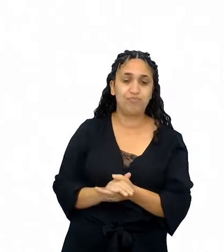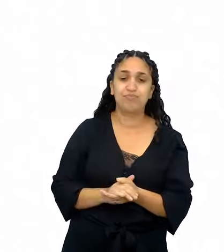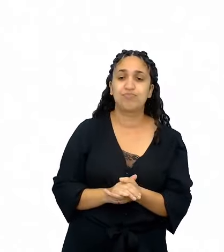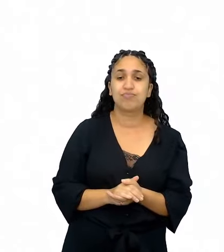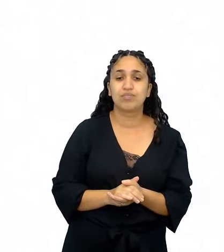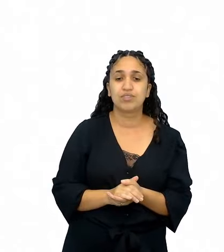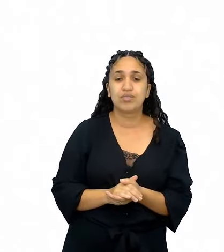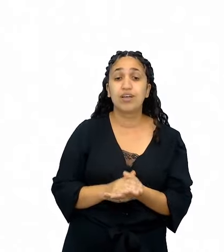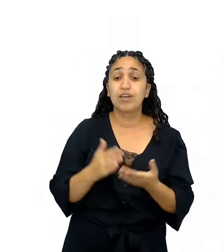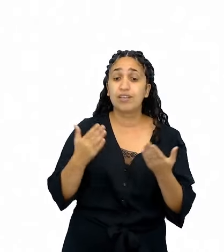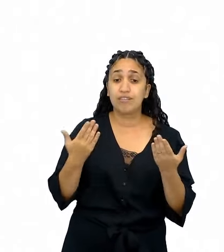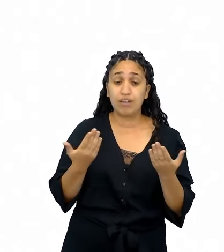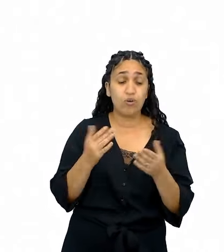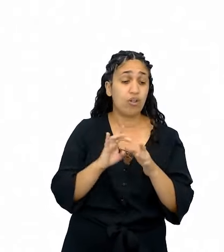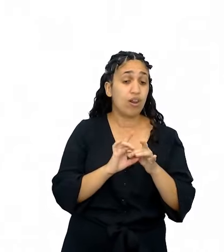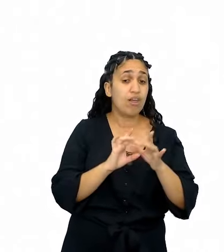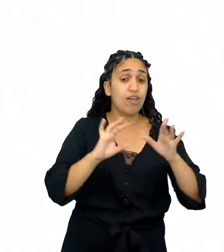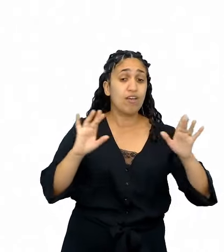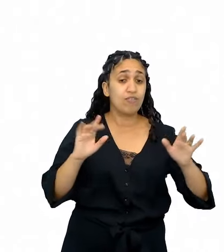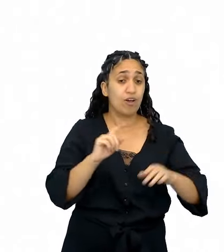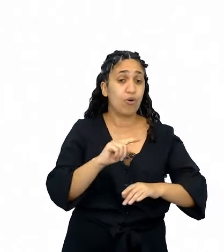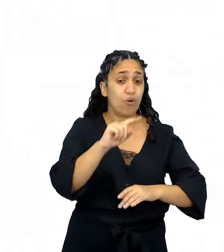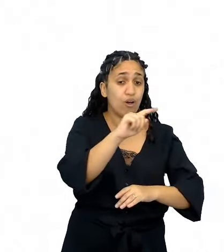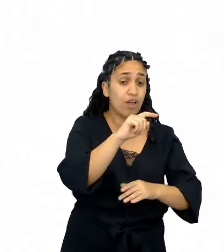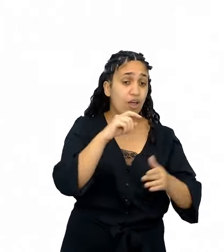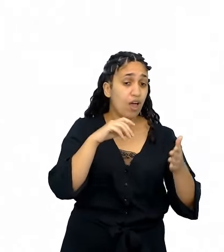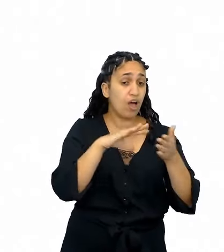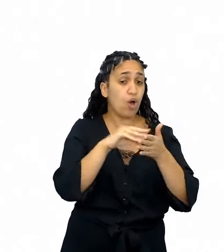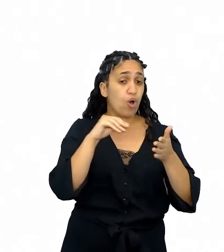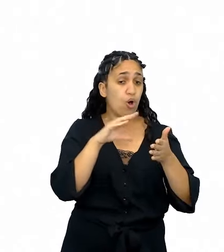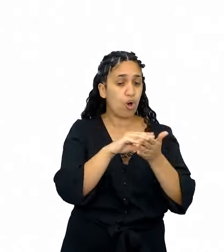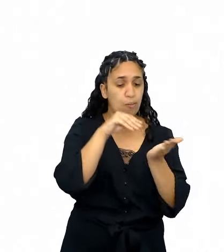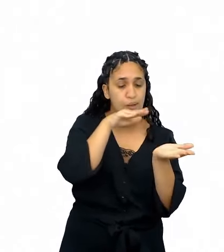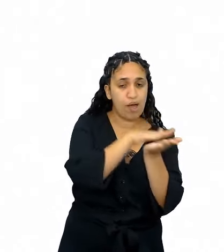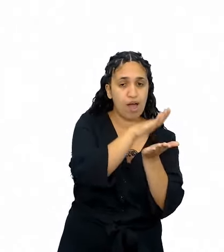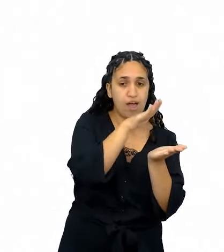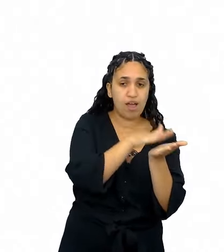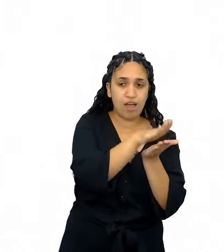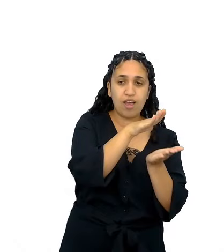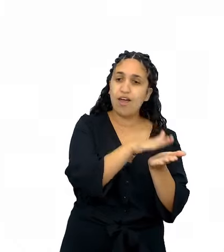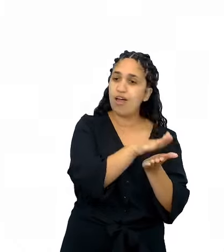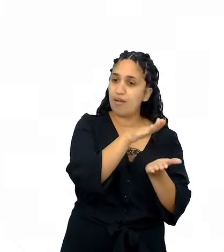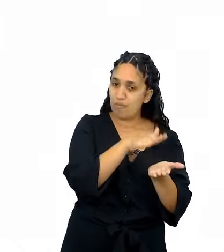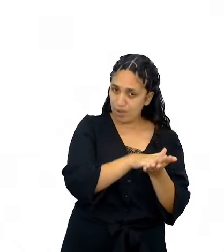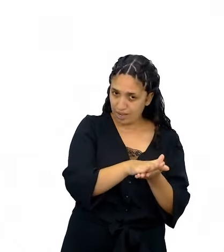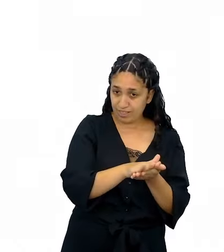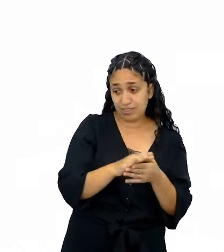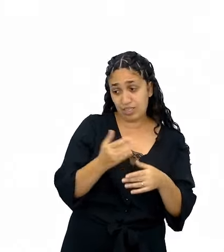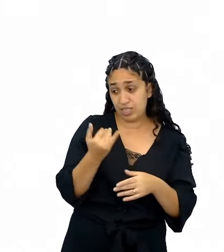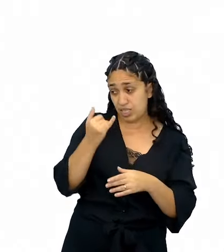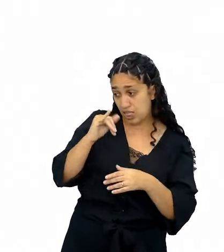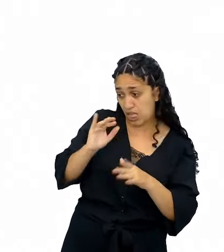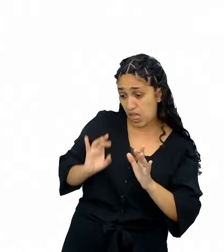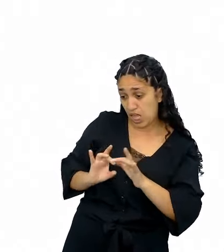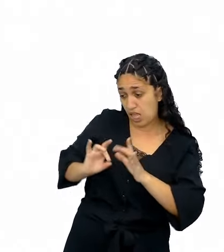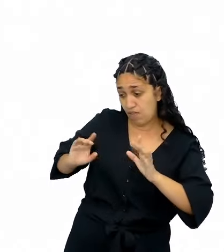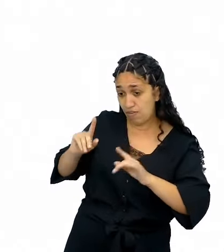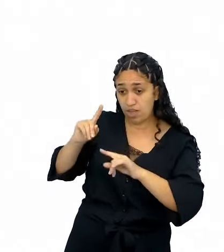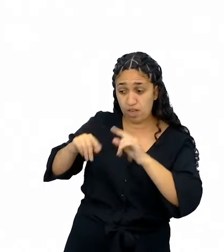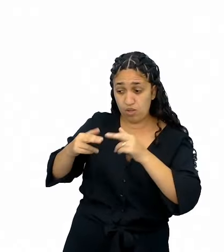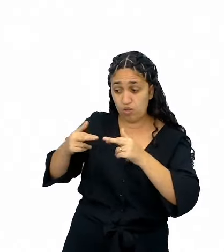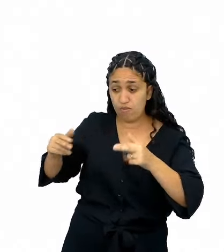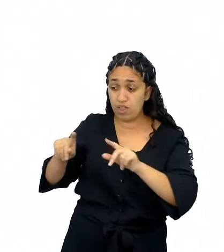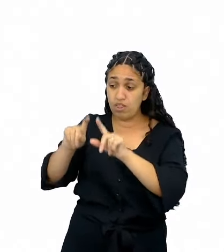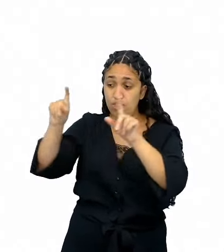aí a disponibilidade do uso do laboratório de informática, que trabalhem aí a sua versão digital aí do guia.